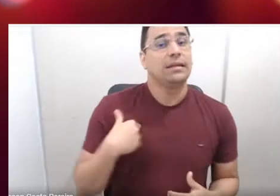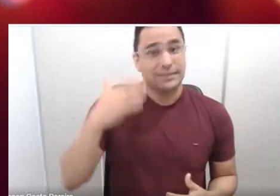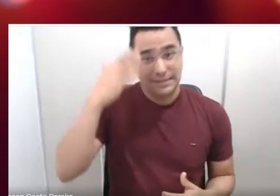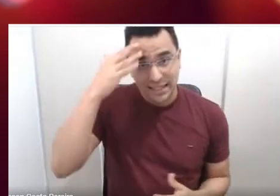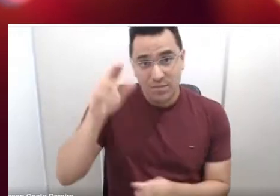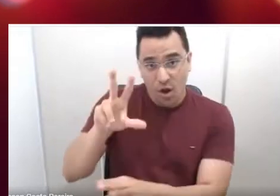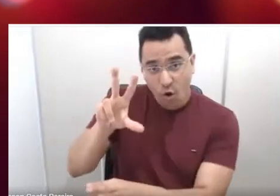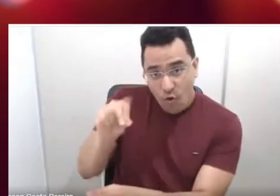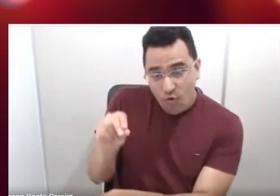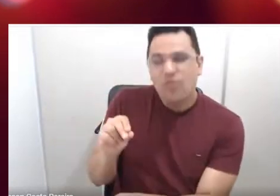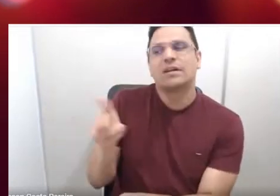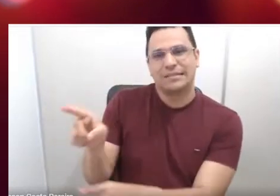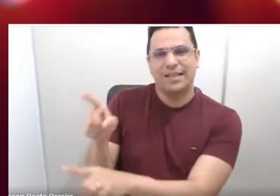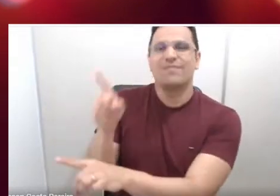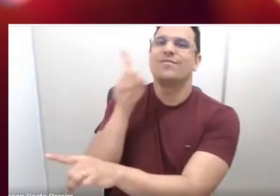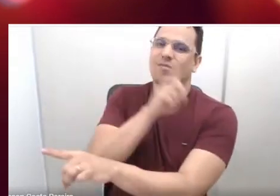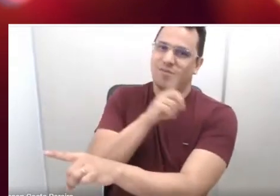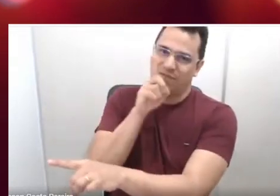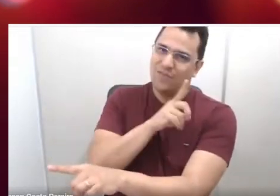não conseguir